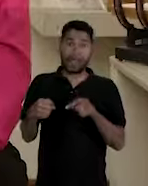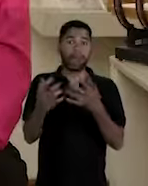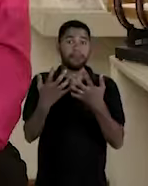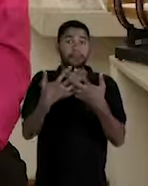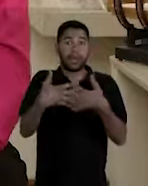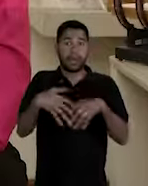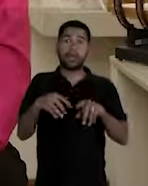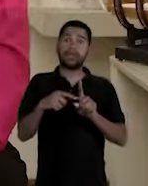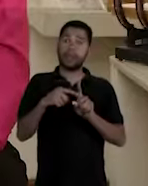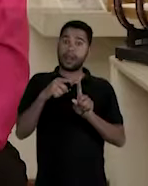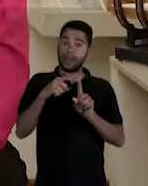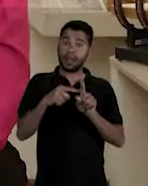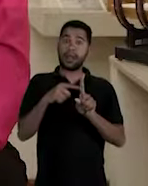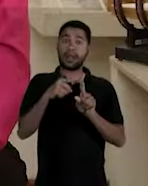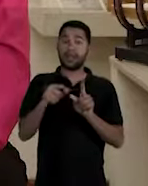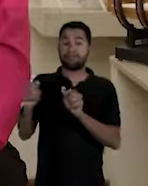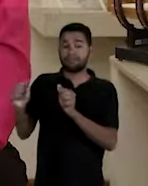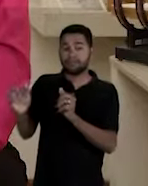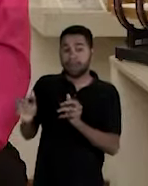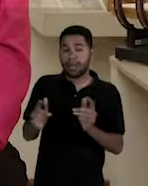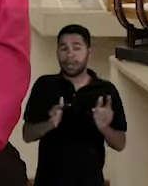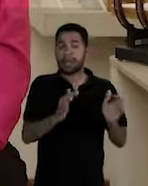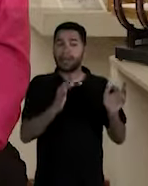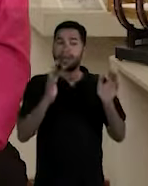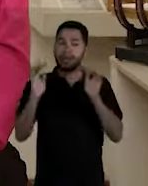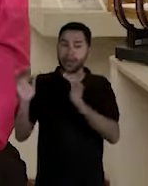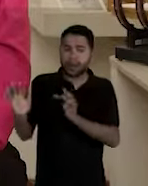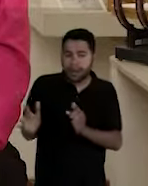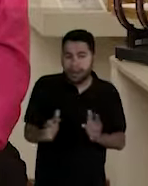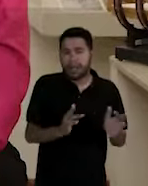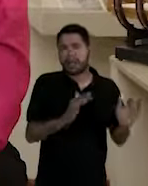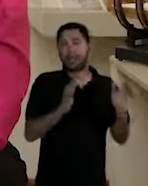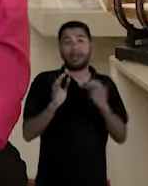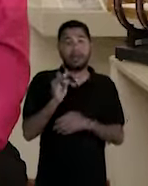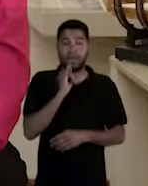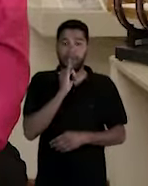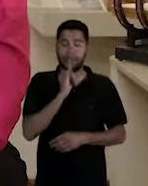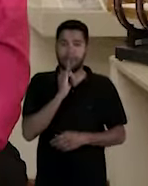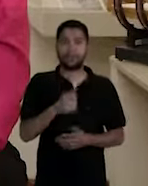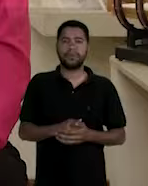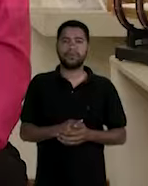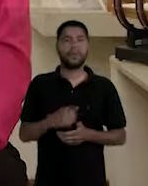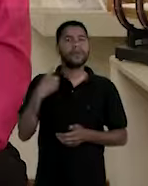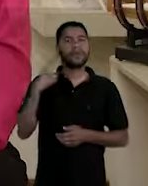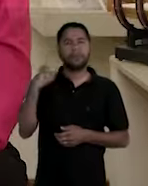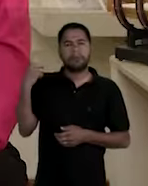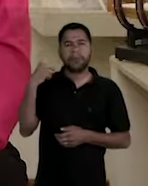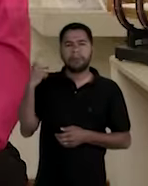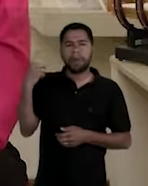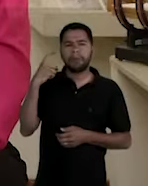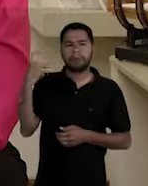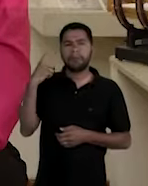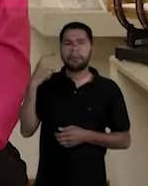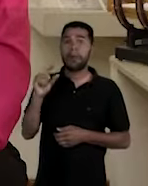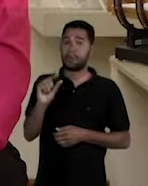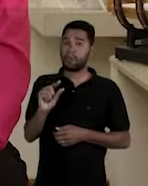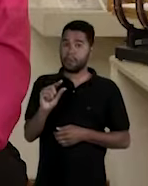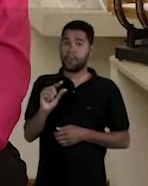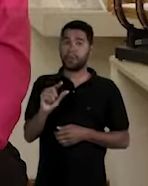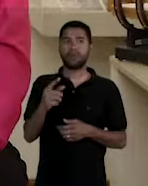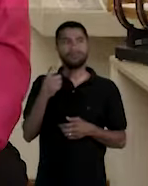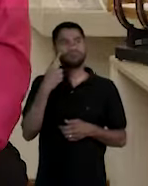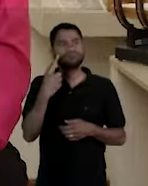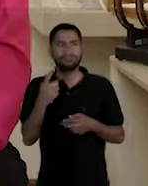ela opera em ciclos. Inclusive, quando tem pouco barulho dentro da cozinha, você percebe direitinho